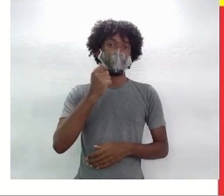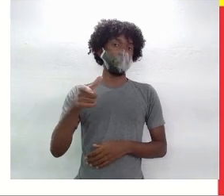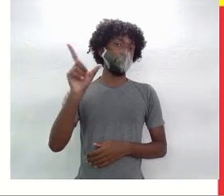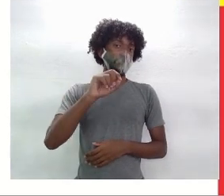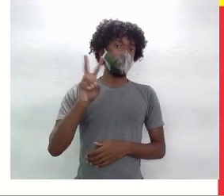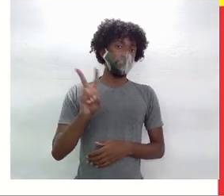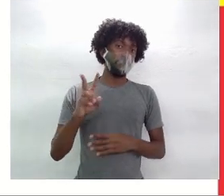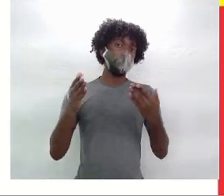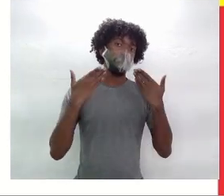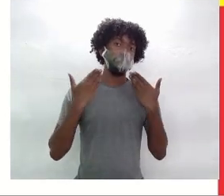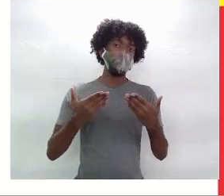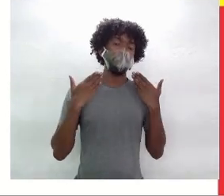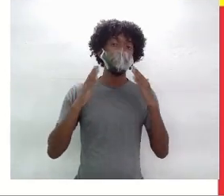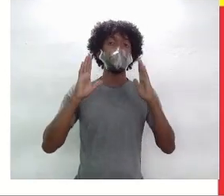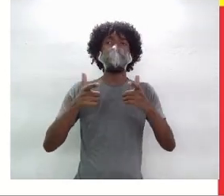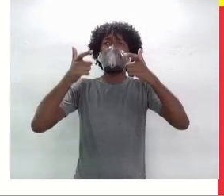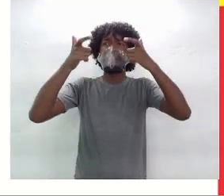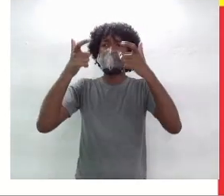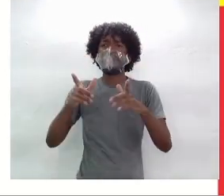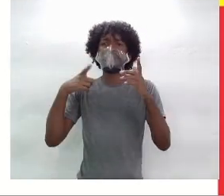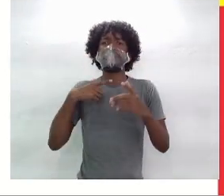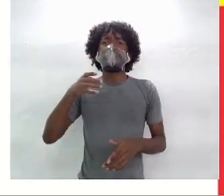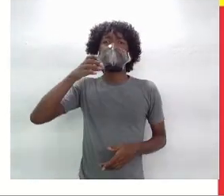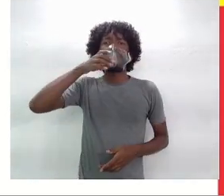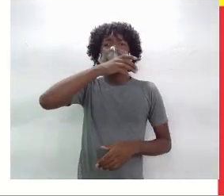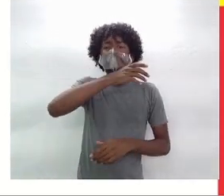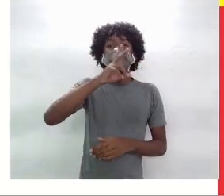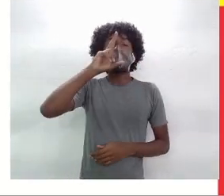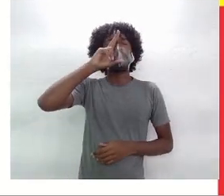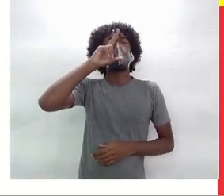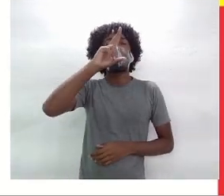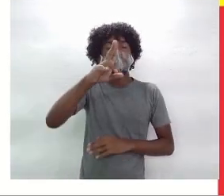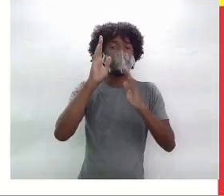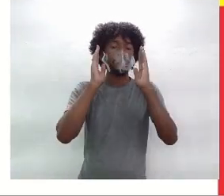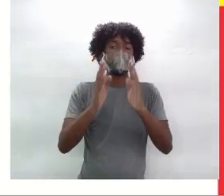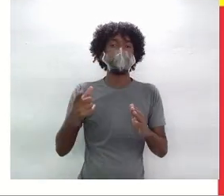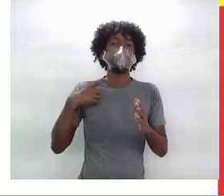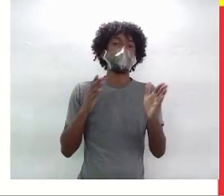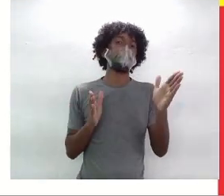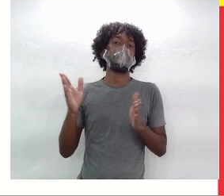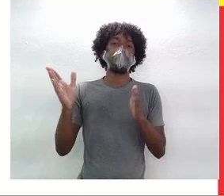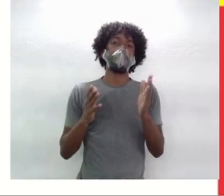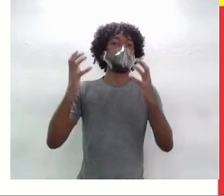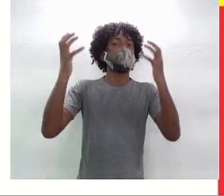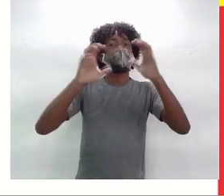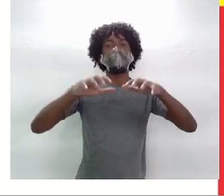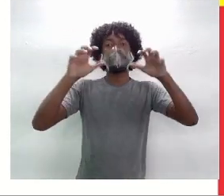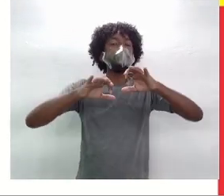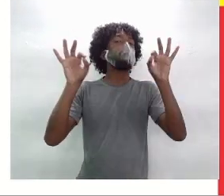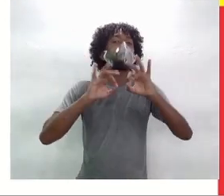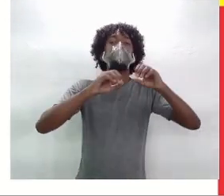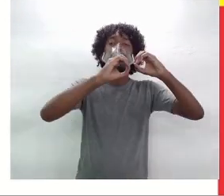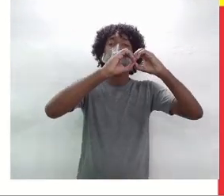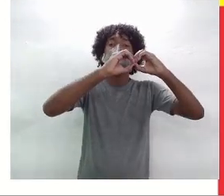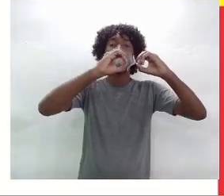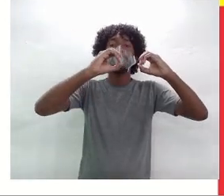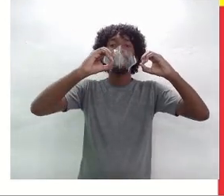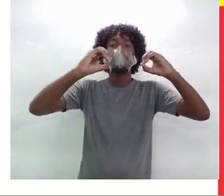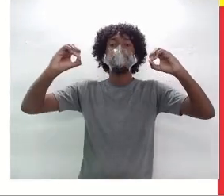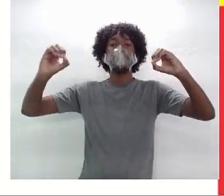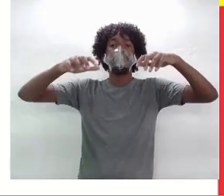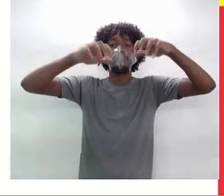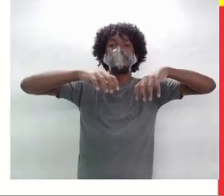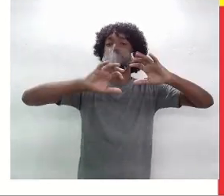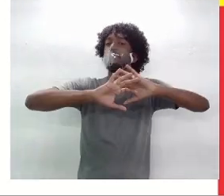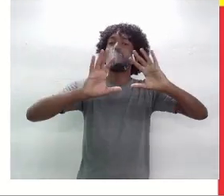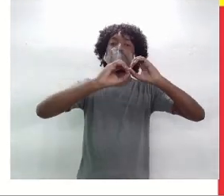está tão forte que passa por um período que não tem chuva alguma. É por isso que nesse período